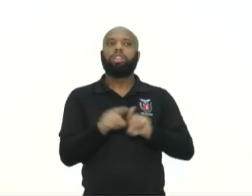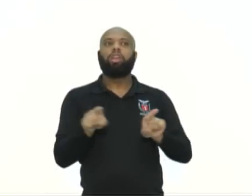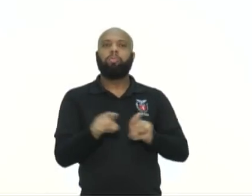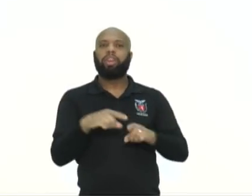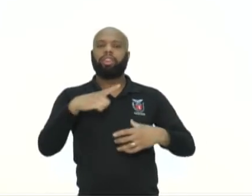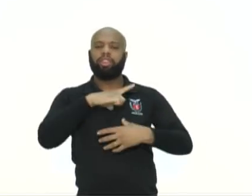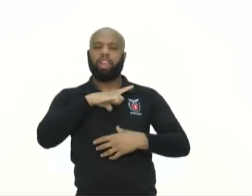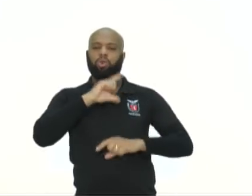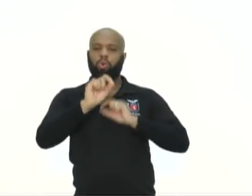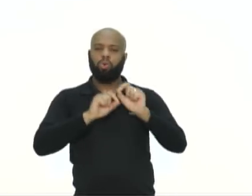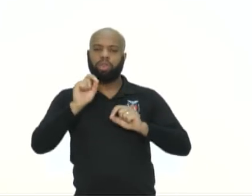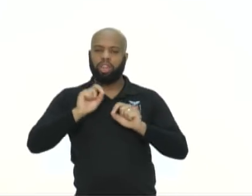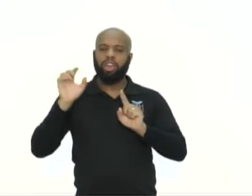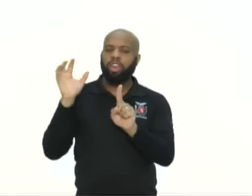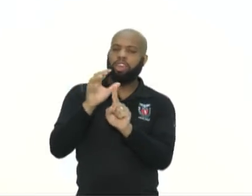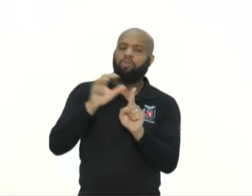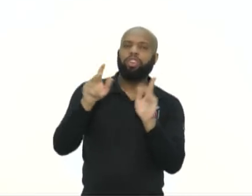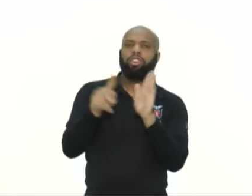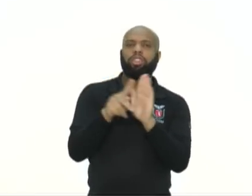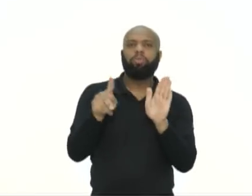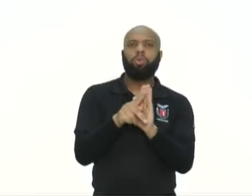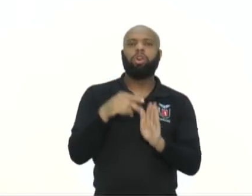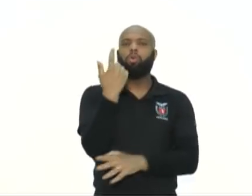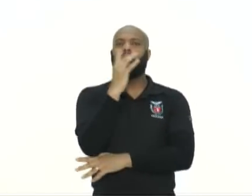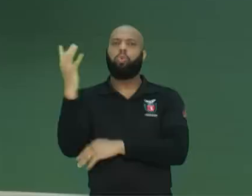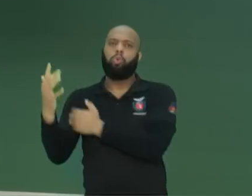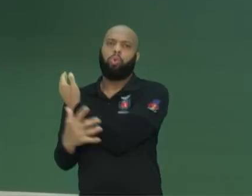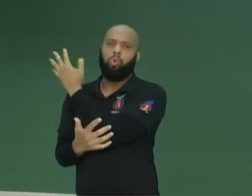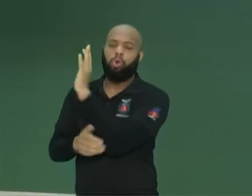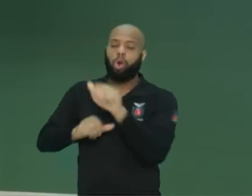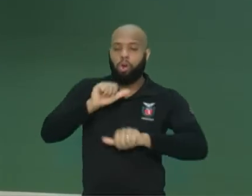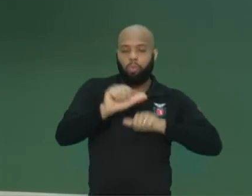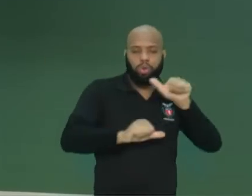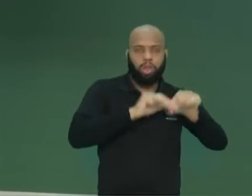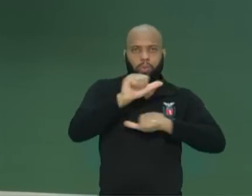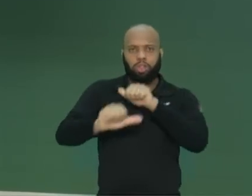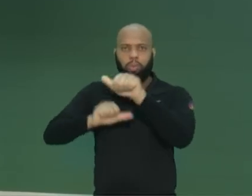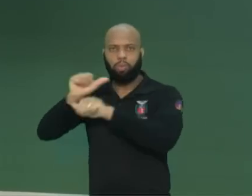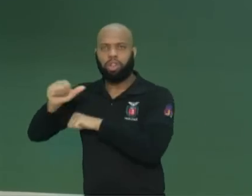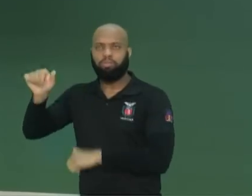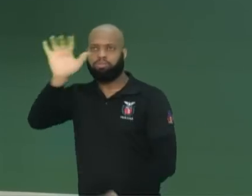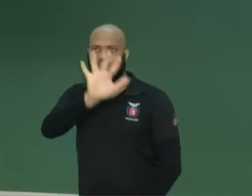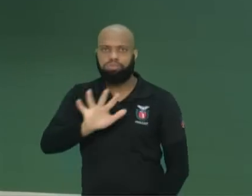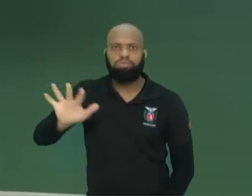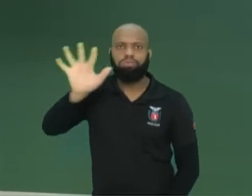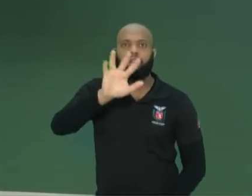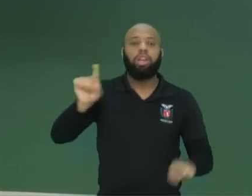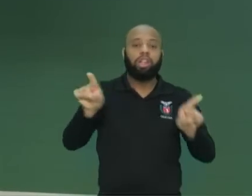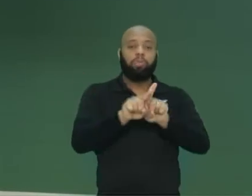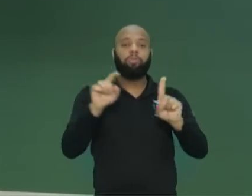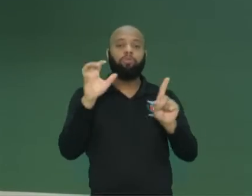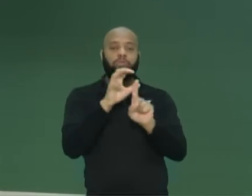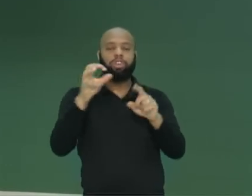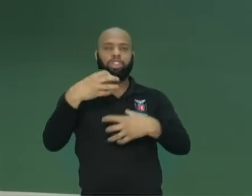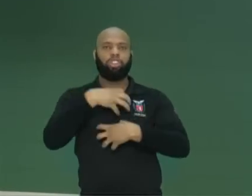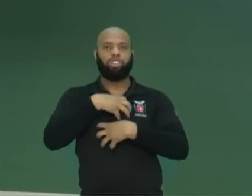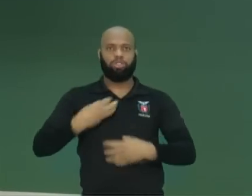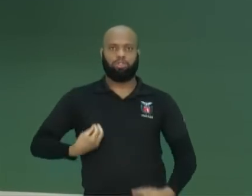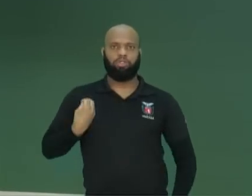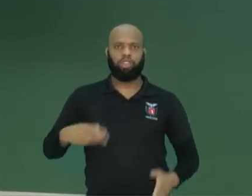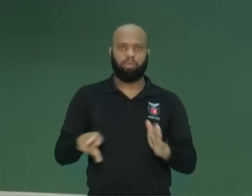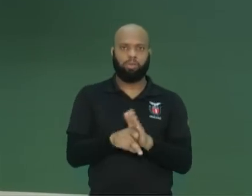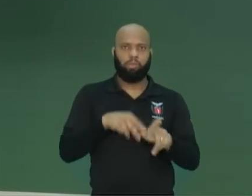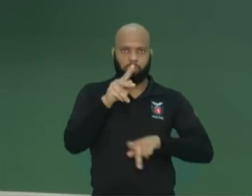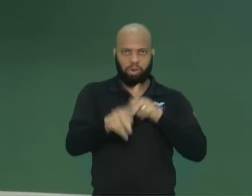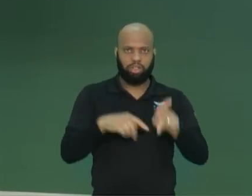meio ambiente, modificam a paisagem e os modos de vida da população. Então aqui a gente vai entender um pouquinho. Vimos